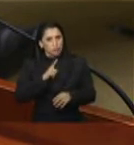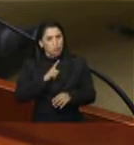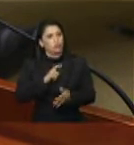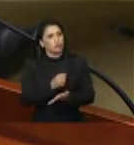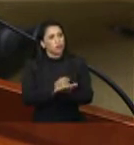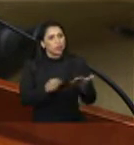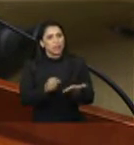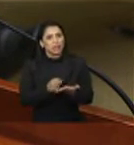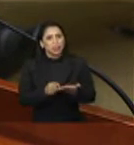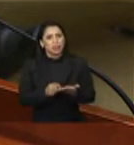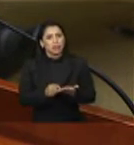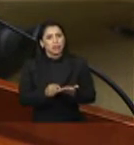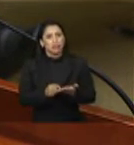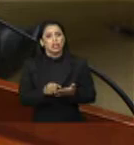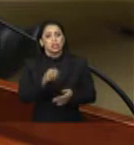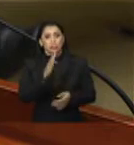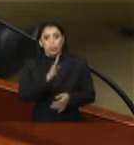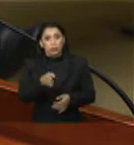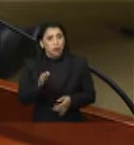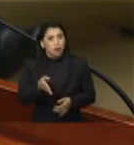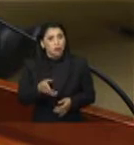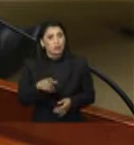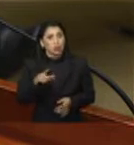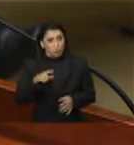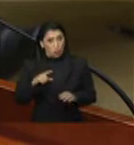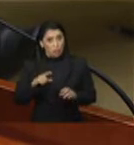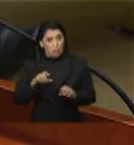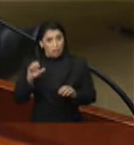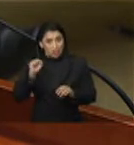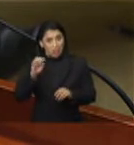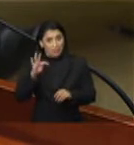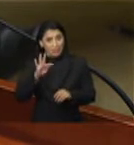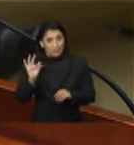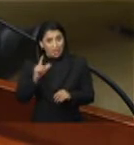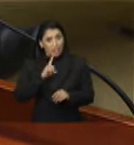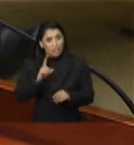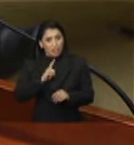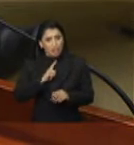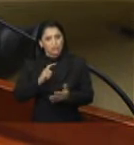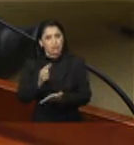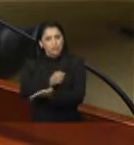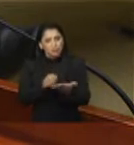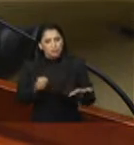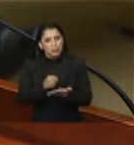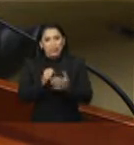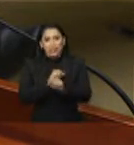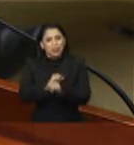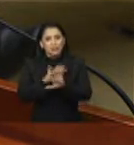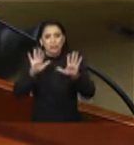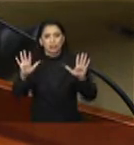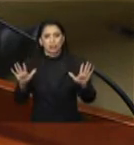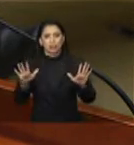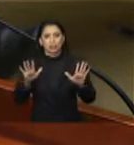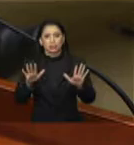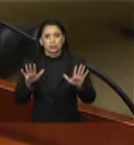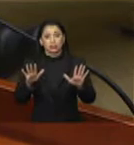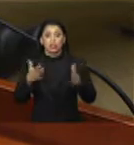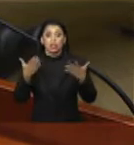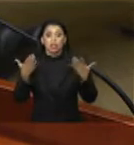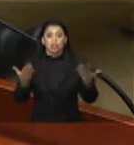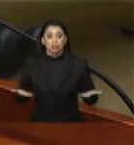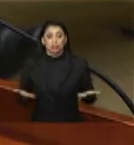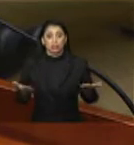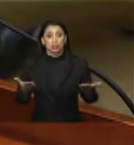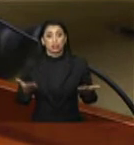corte absolutamente fundamentada e absolutamente transparente então eu simplesmente digo